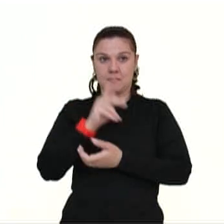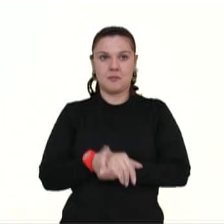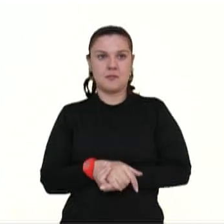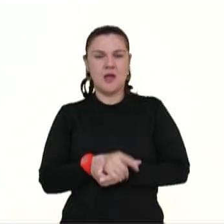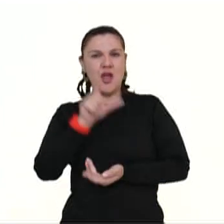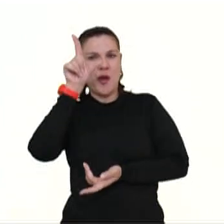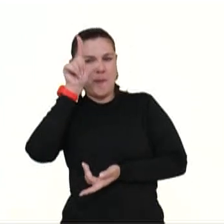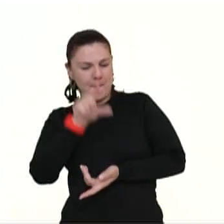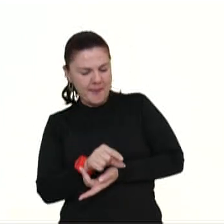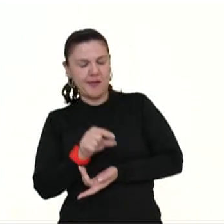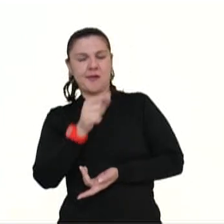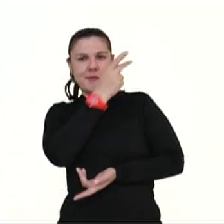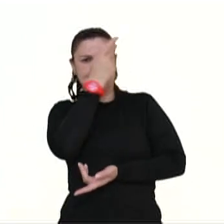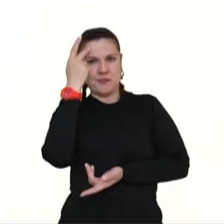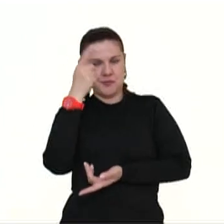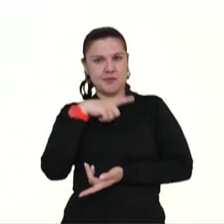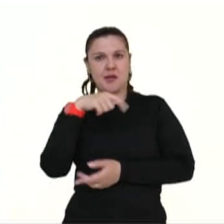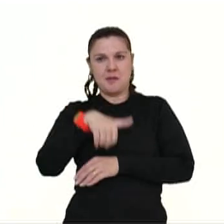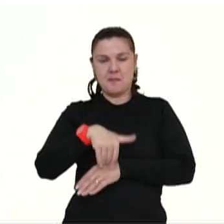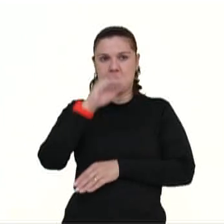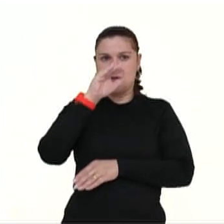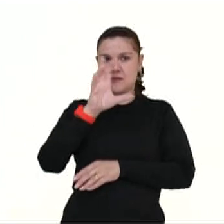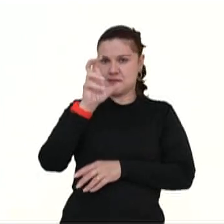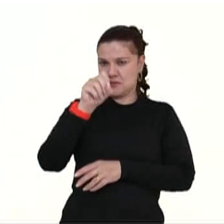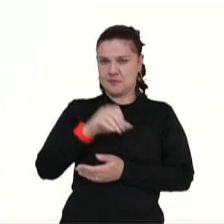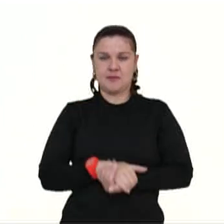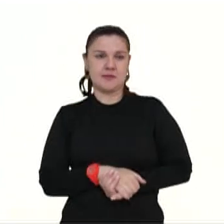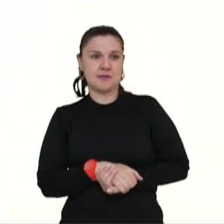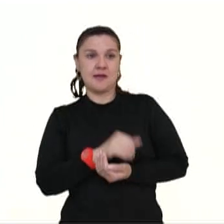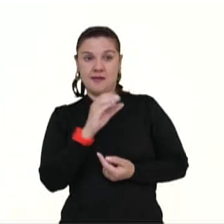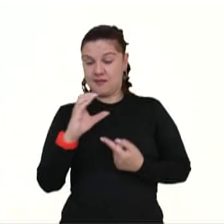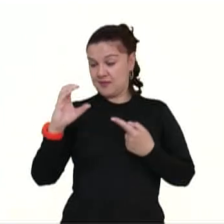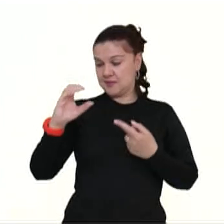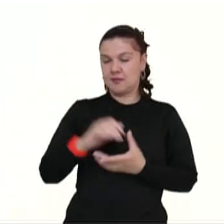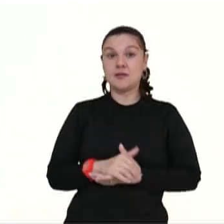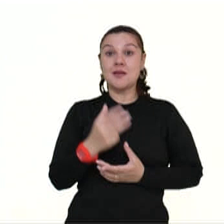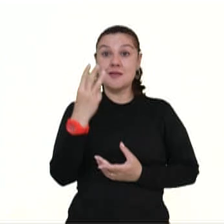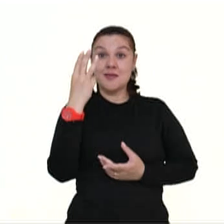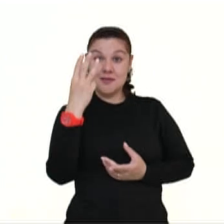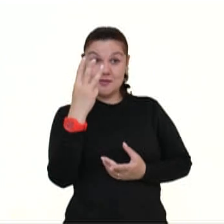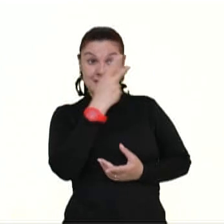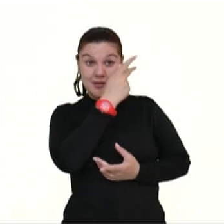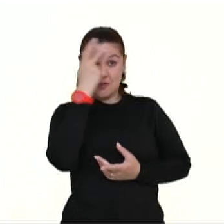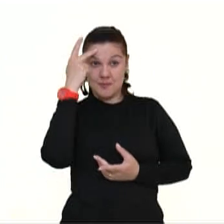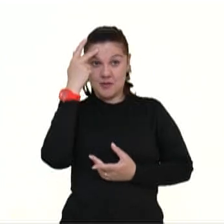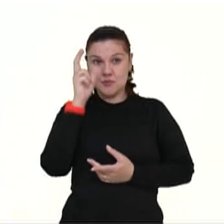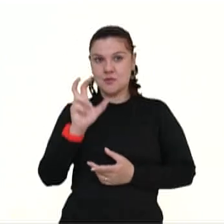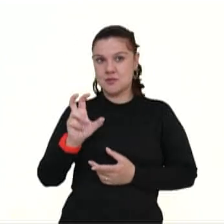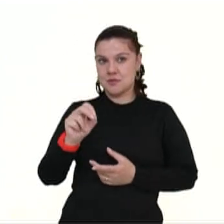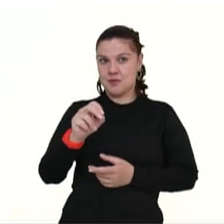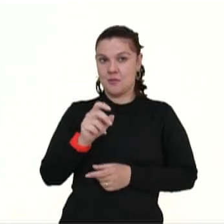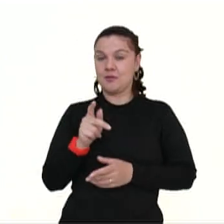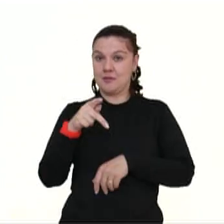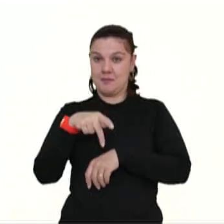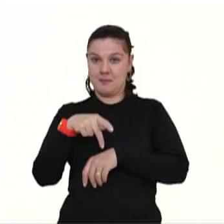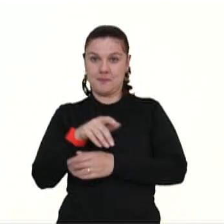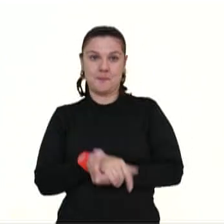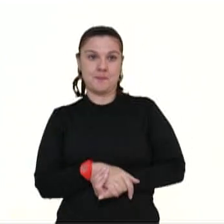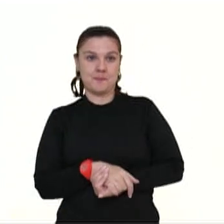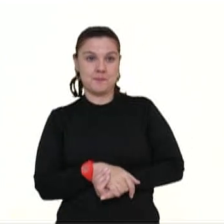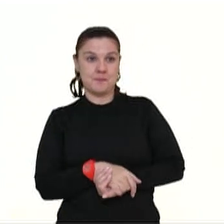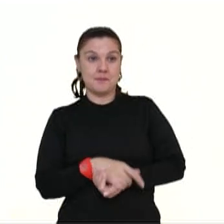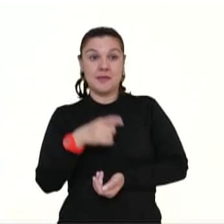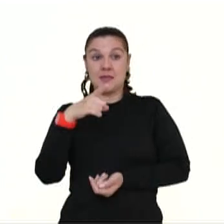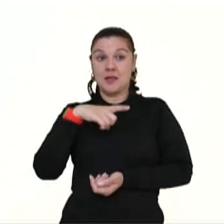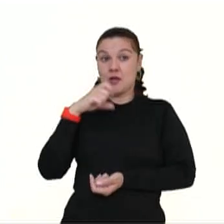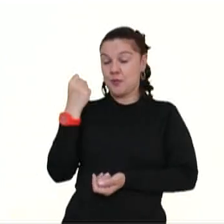A minoria possui mais de 50 pedras. Letra C. Existem 3 pessoas com 50 pedras. Letra D.